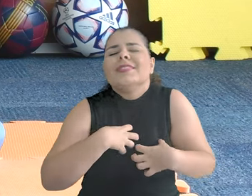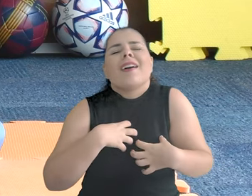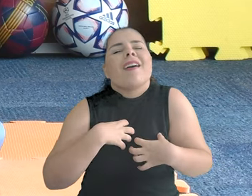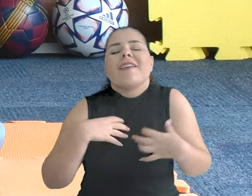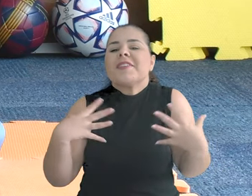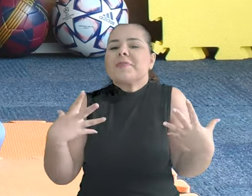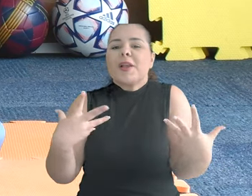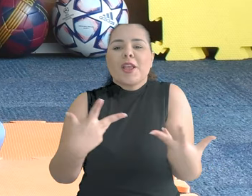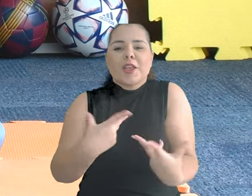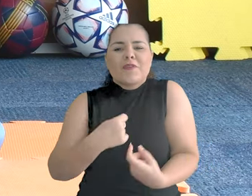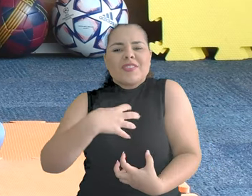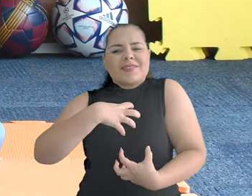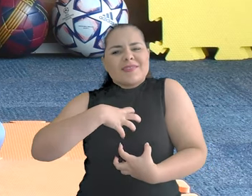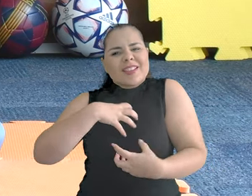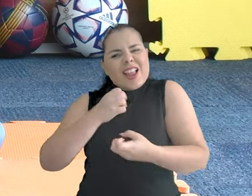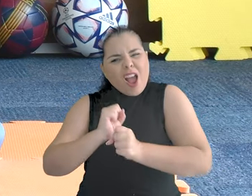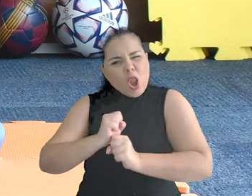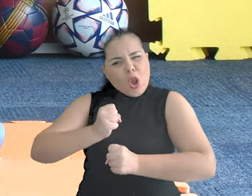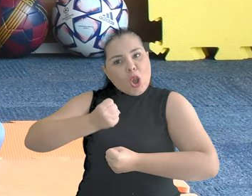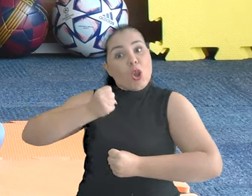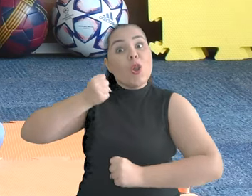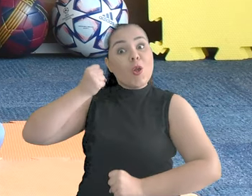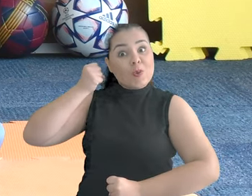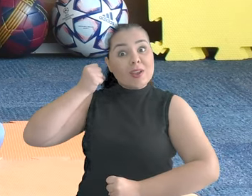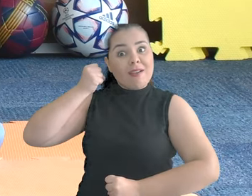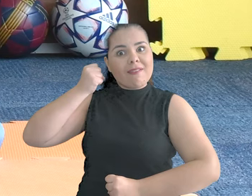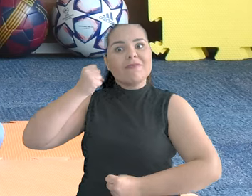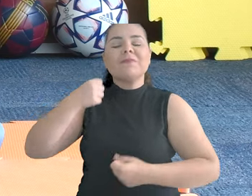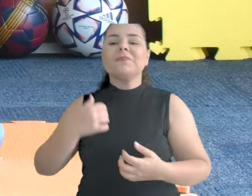Alongando. Alonga tudo.